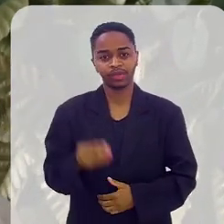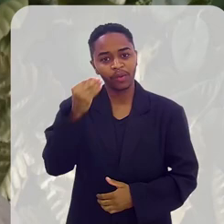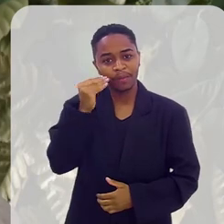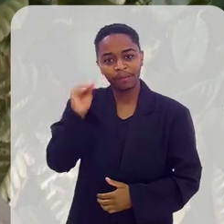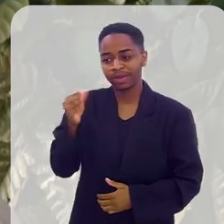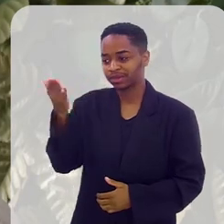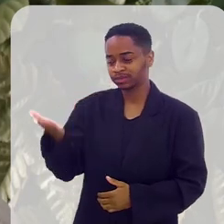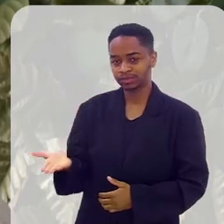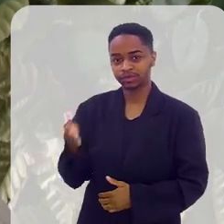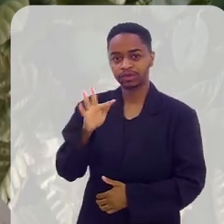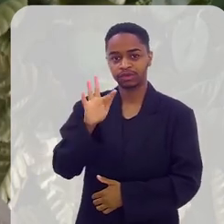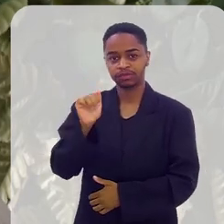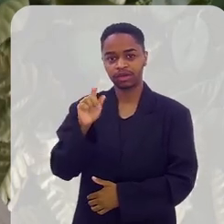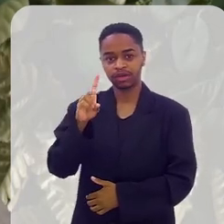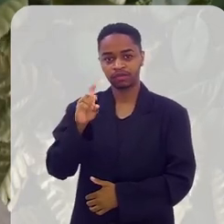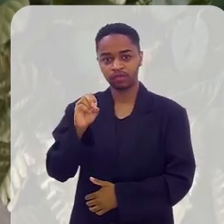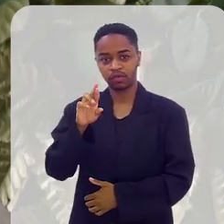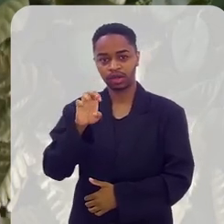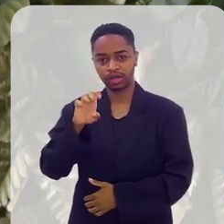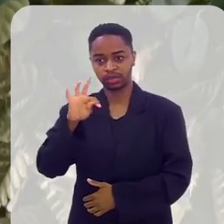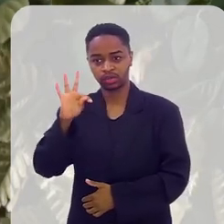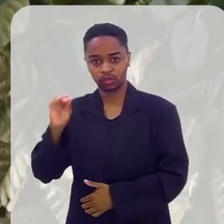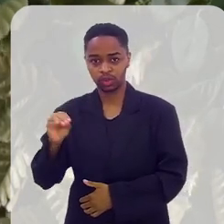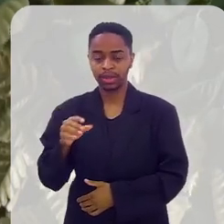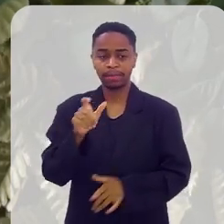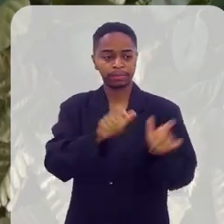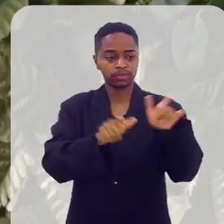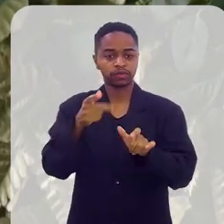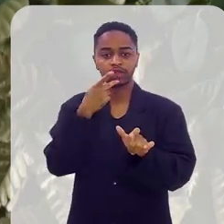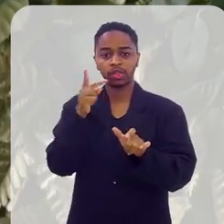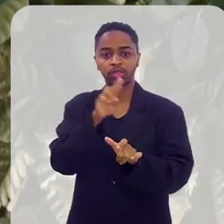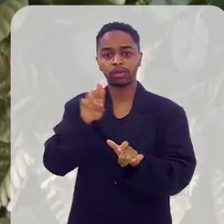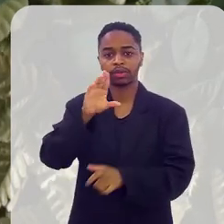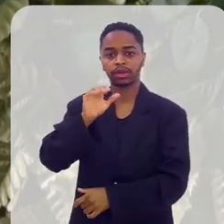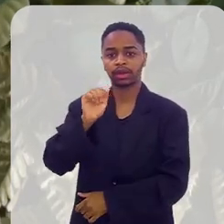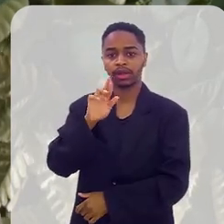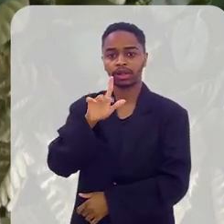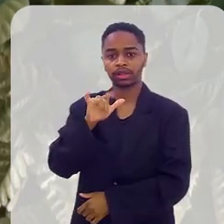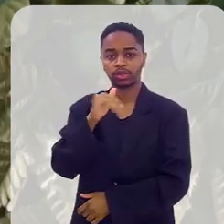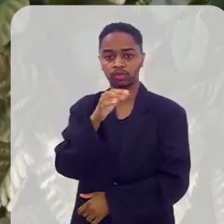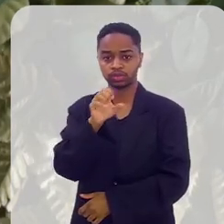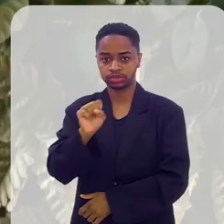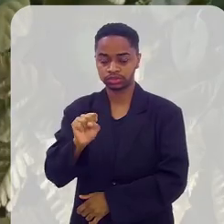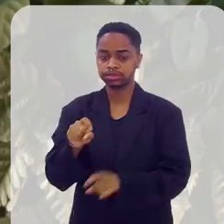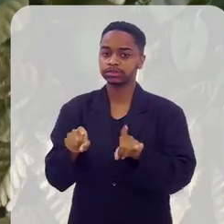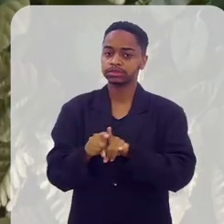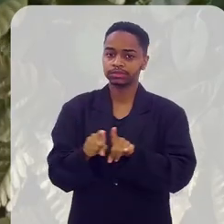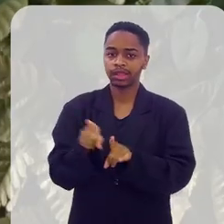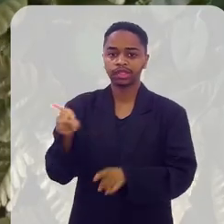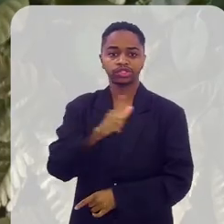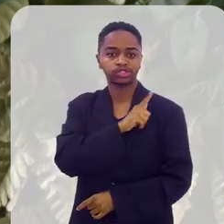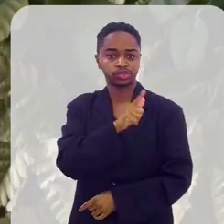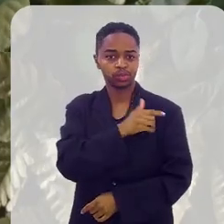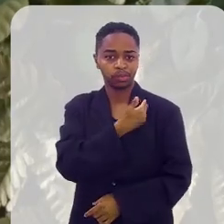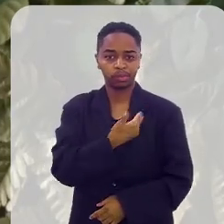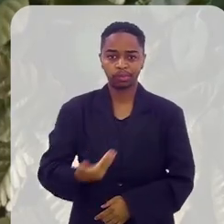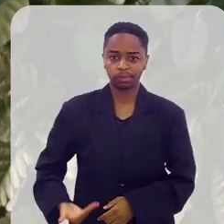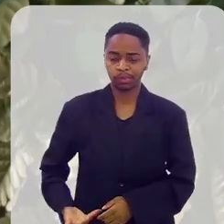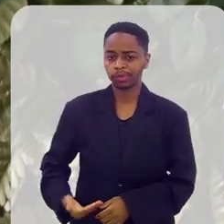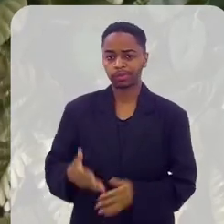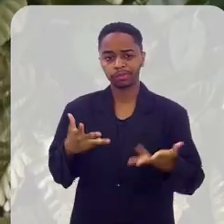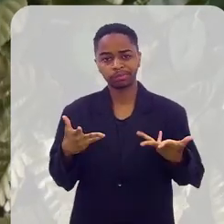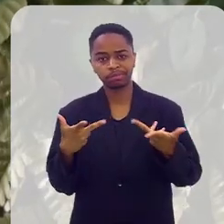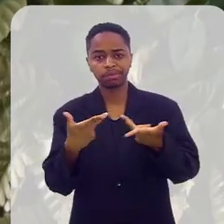beijo pro Favoreto, pro Carlos Favoreto. O pessoal chama ele de Carlinhos aqui, ele é muito querido. Uhum. É um gestor público com um